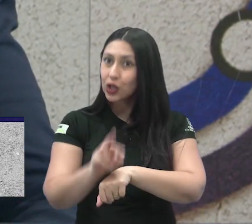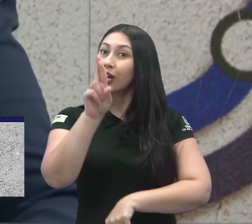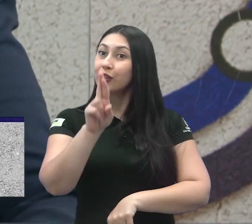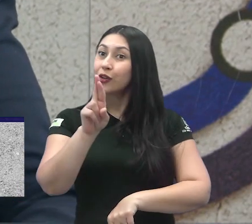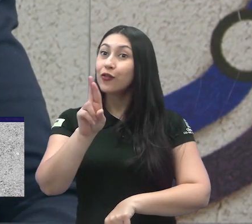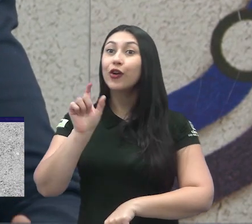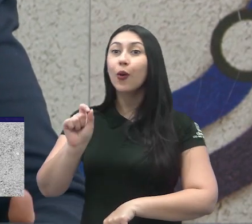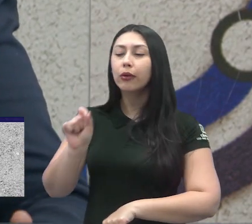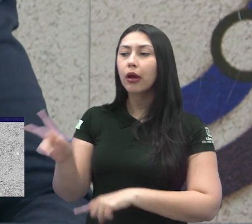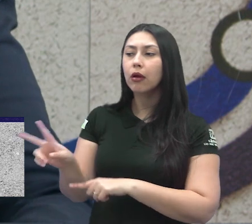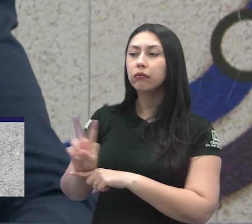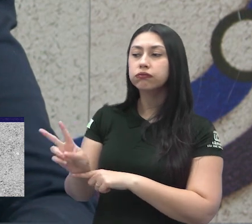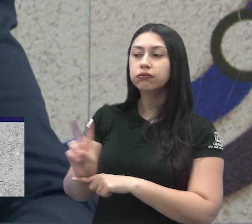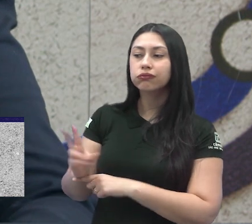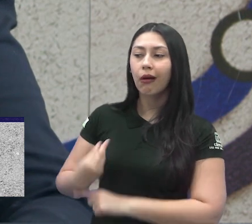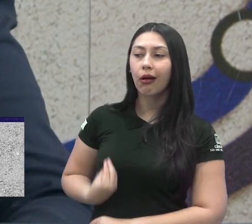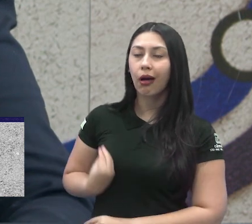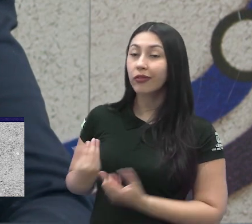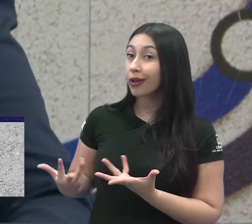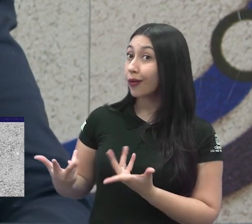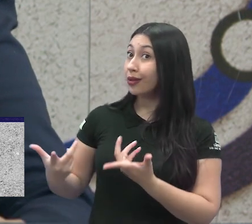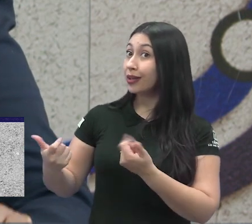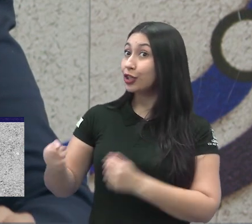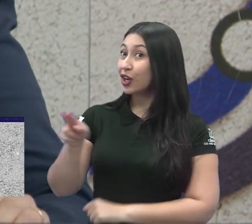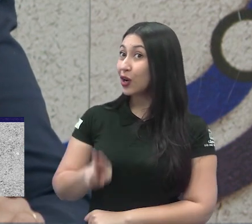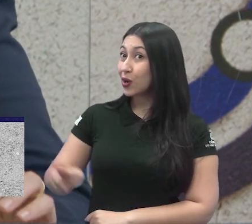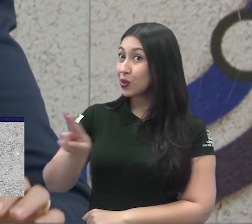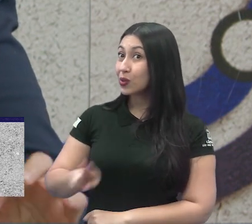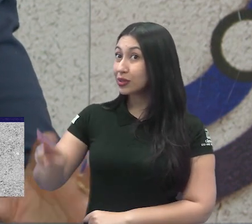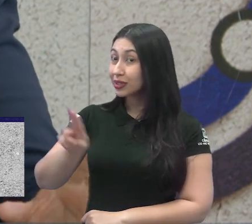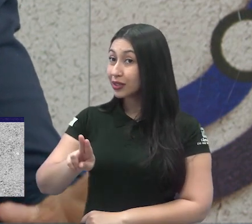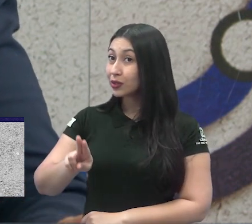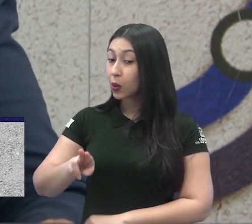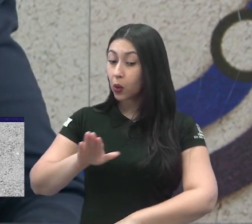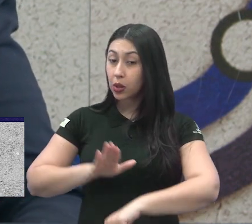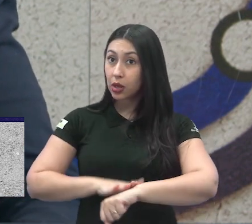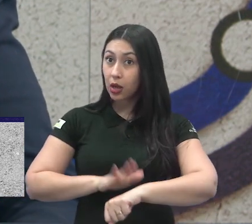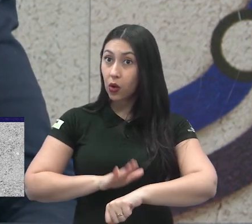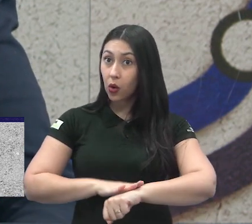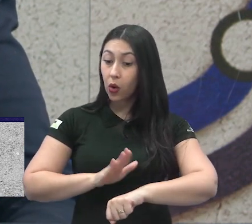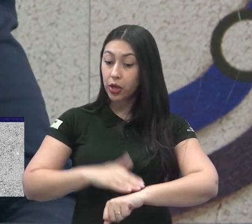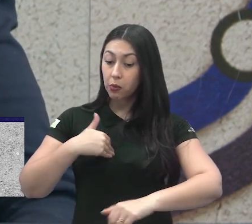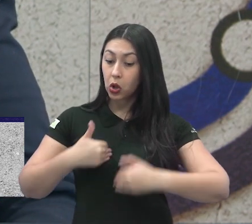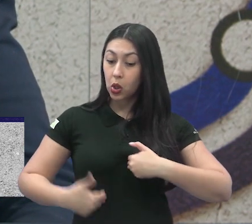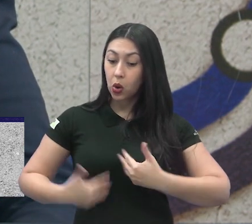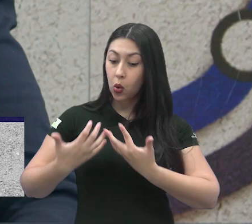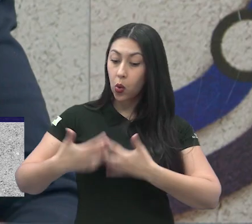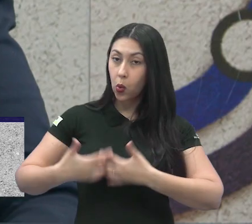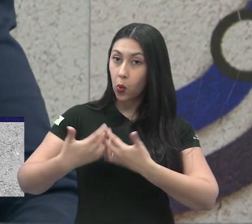monitoramento do bem-estar animal através do que a gente chama de ritmo circadiano, né? Então,